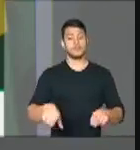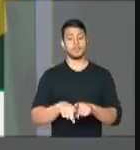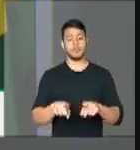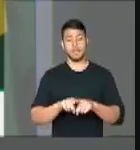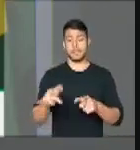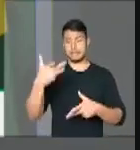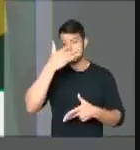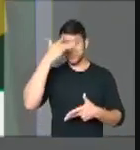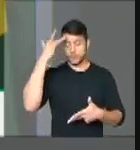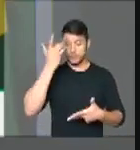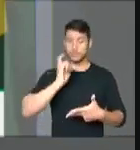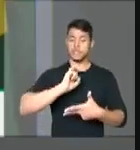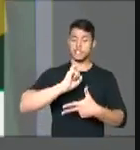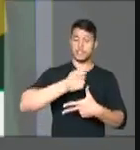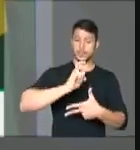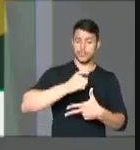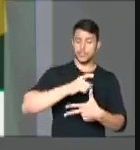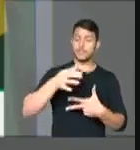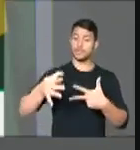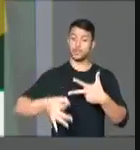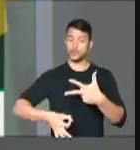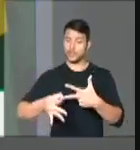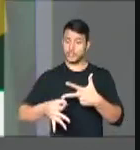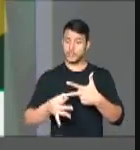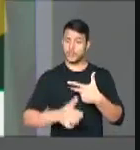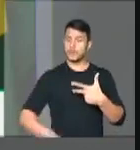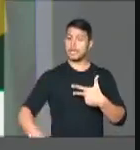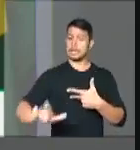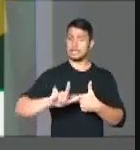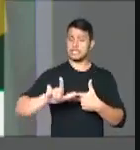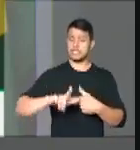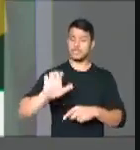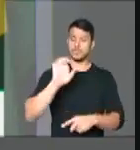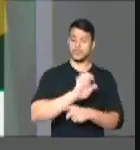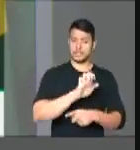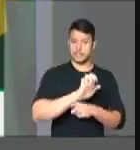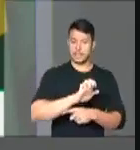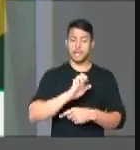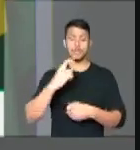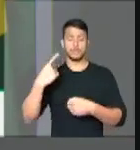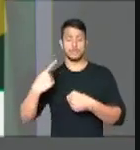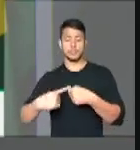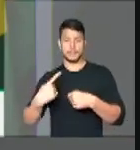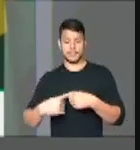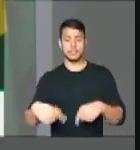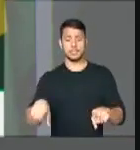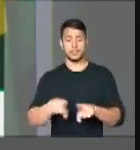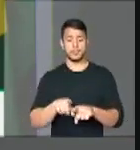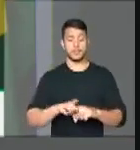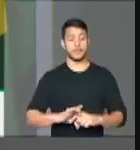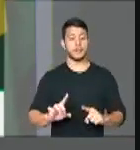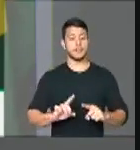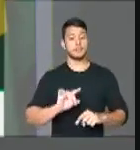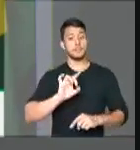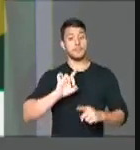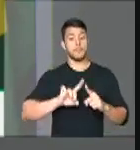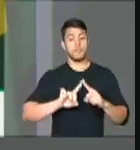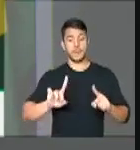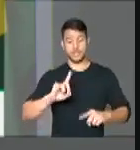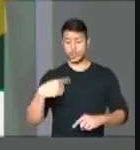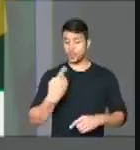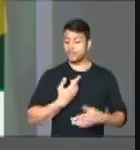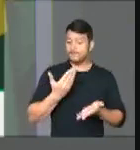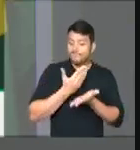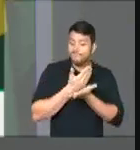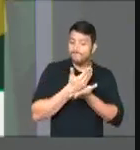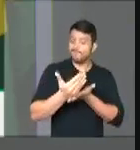Executivo, no Judiciário, no Legislativo Estadual, no Executivo Estadual e Municipal também. Mas é só um começo. Essa reforma